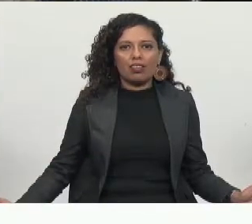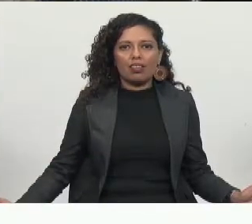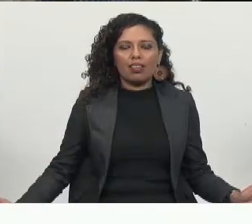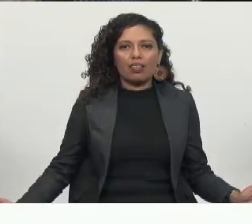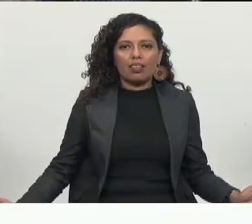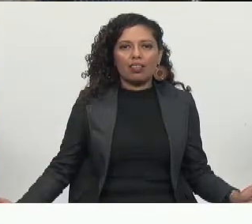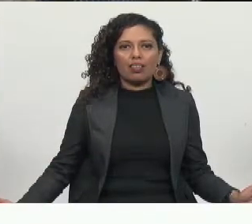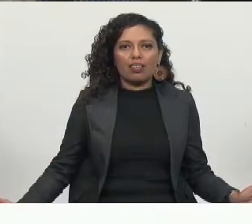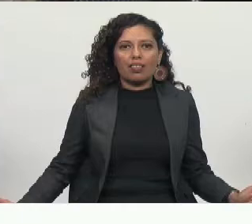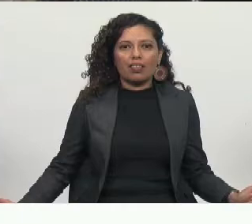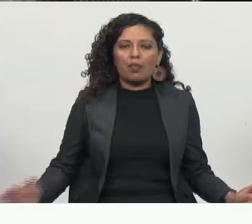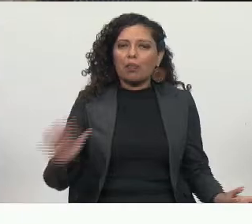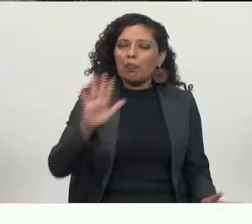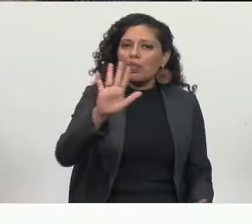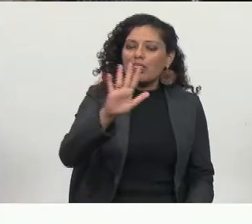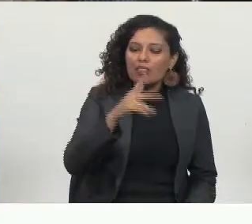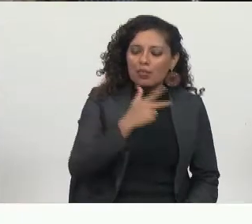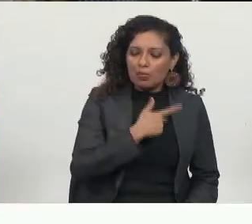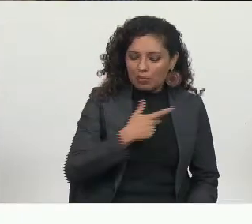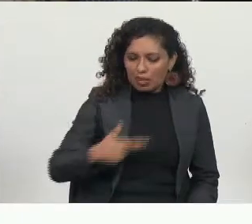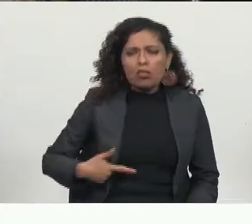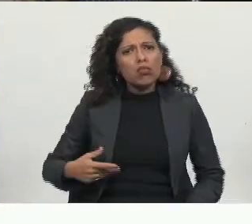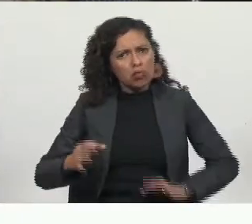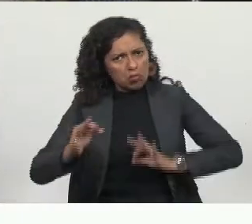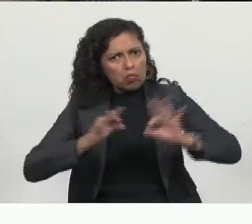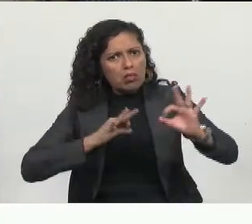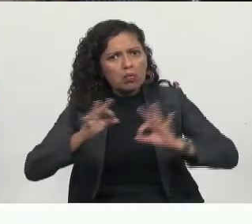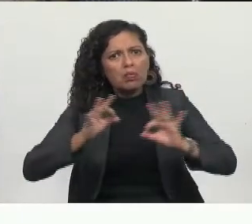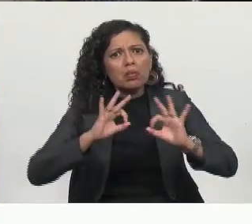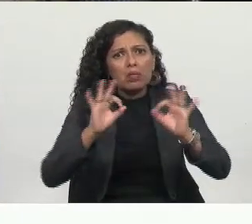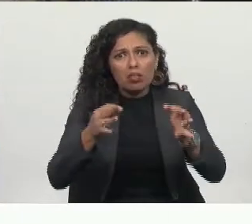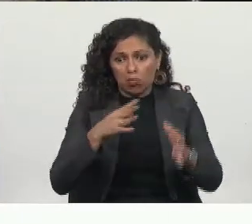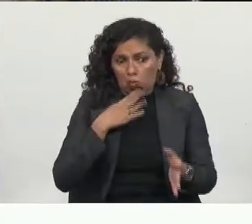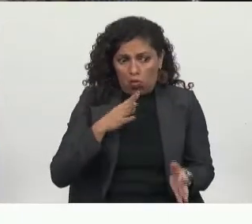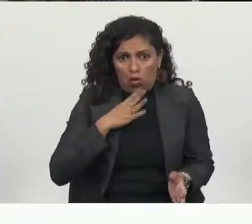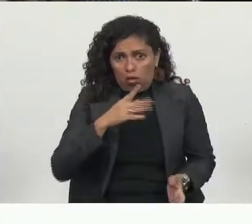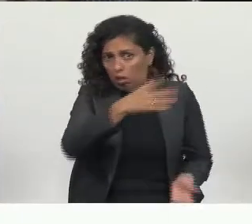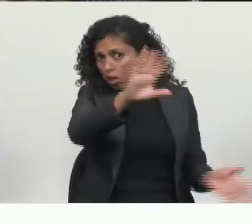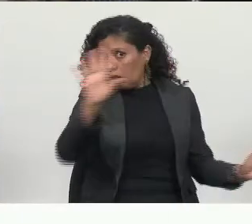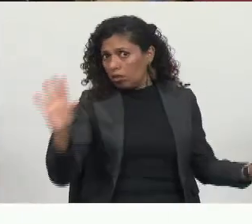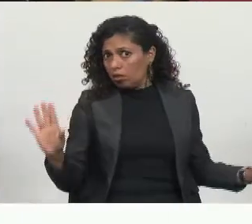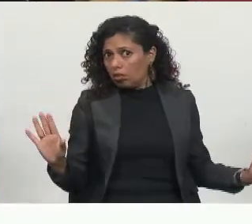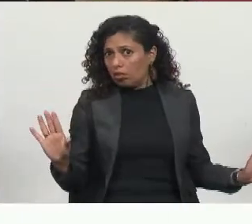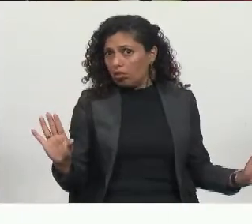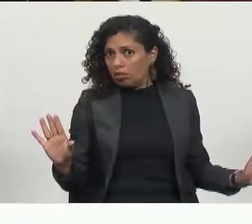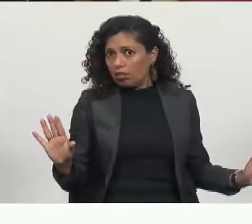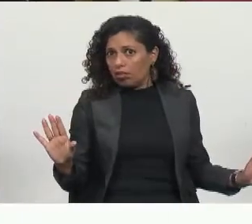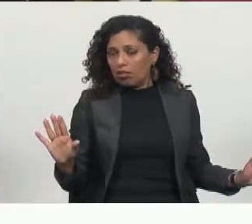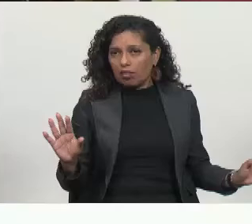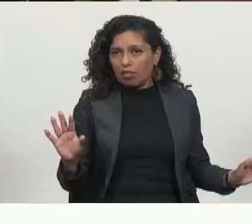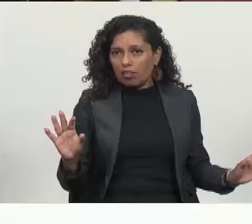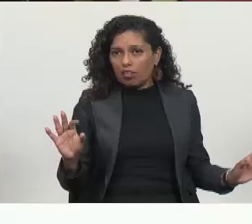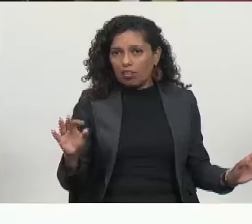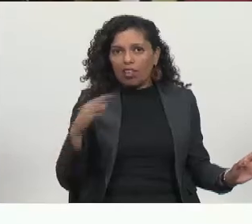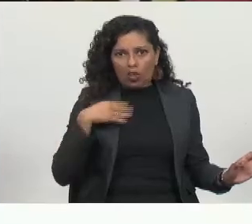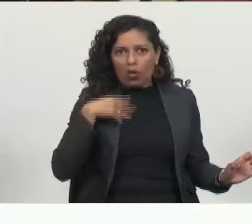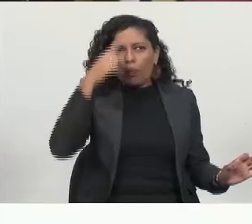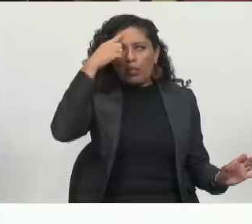Mas, presidente, eu me preparei realmente, eu não sabia, não conheço, para uma ação automática,